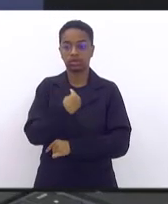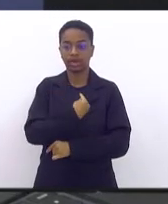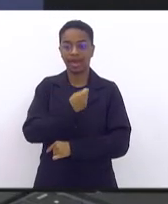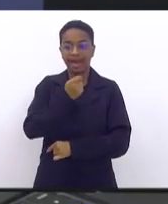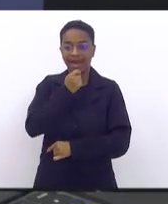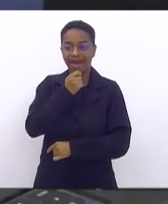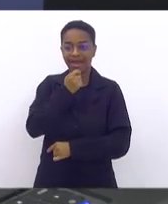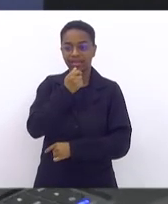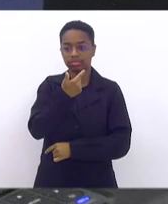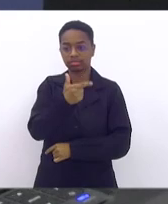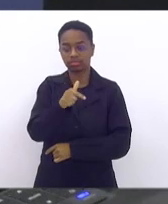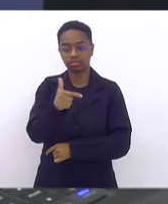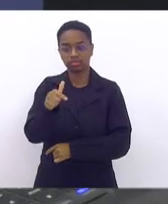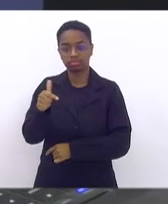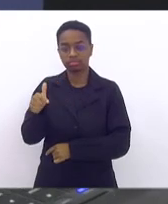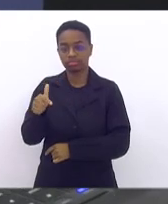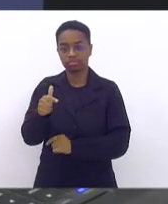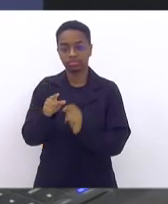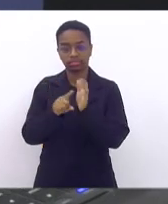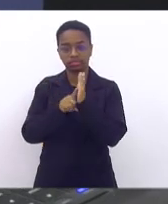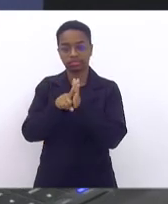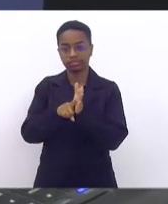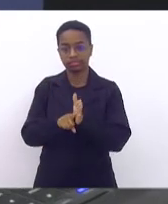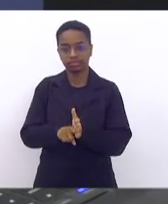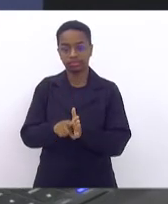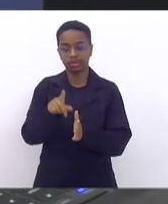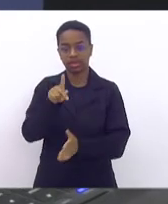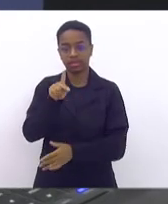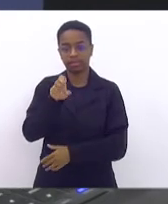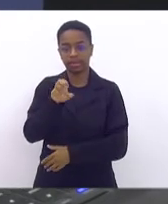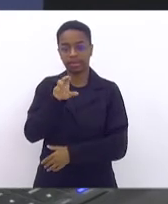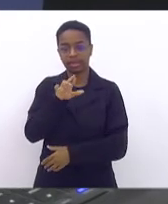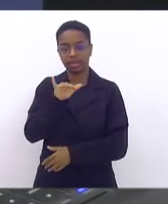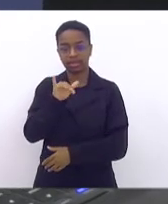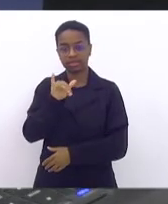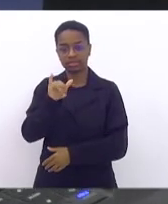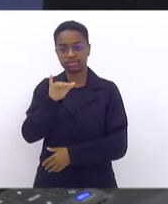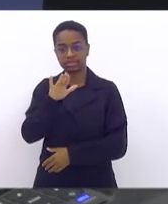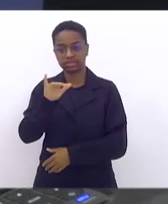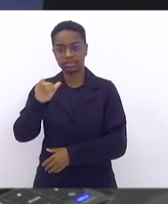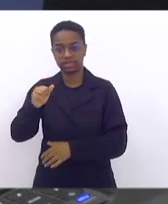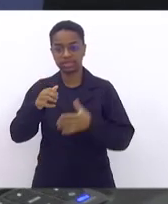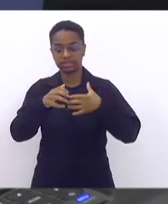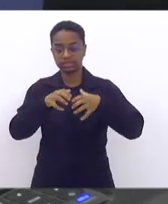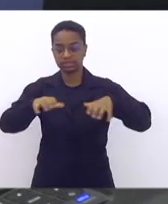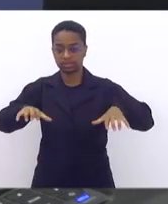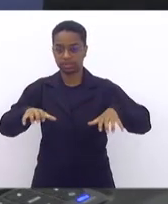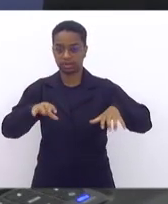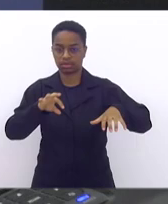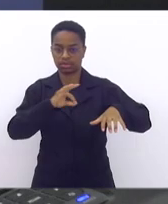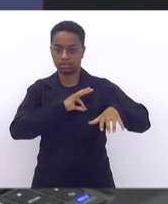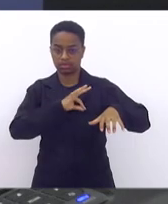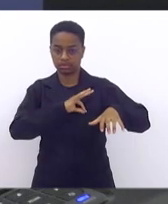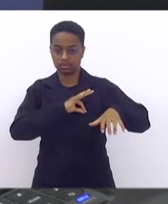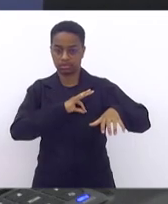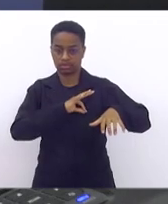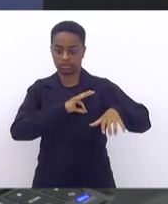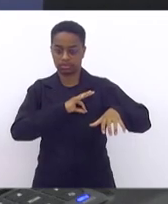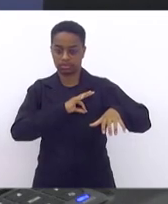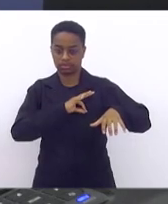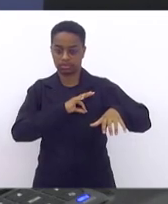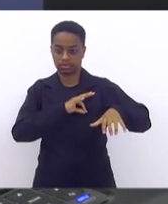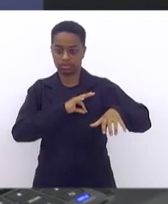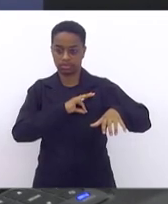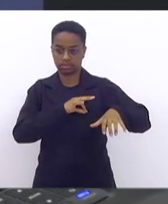não temos a perícia fora da polícia civil. Na